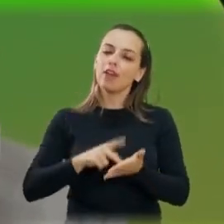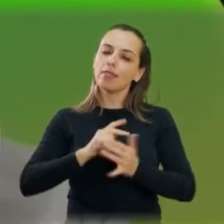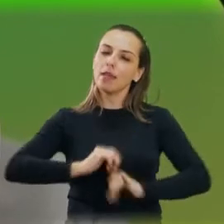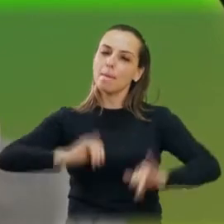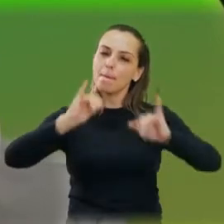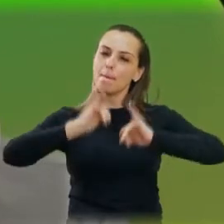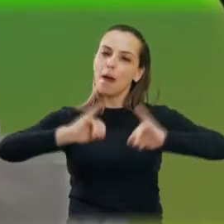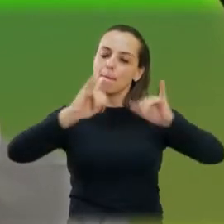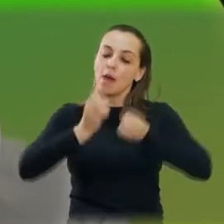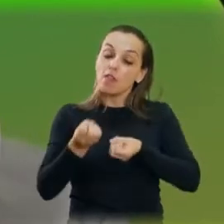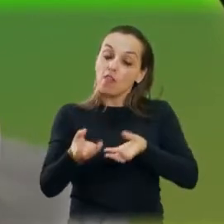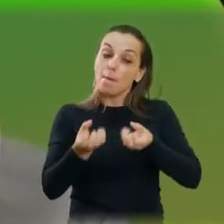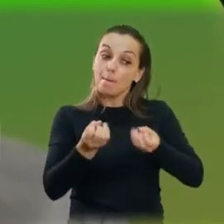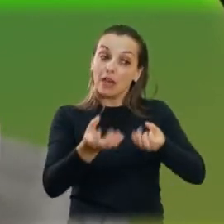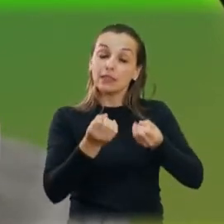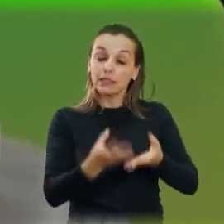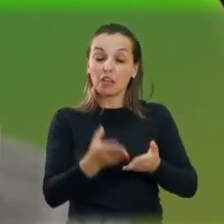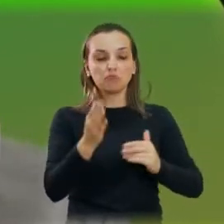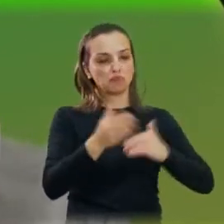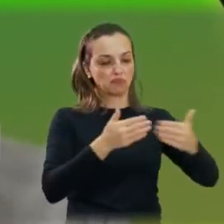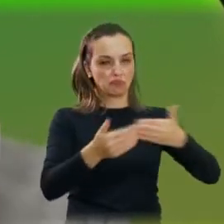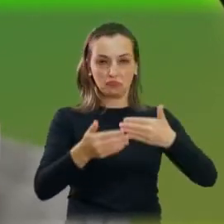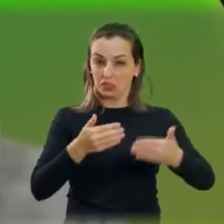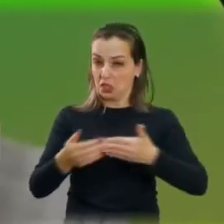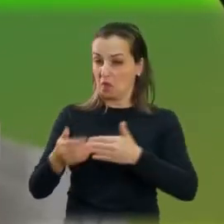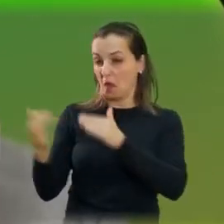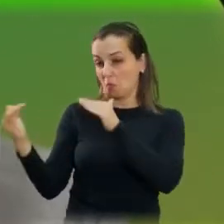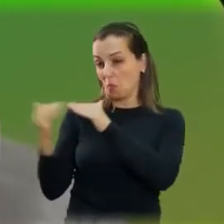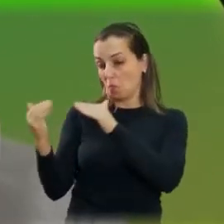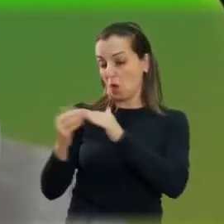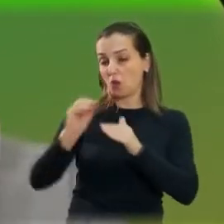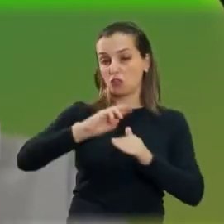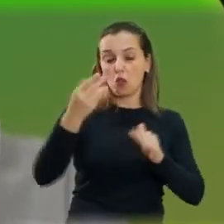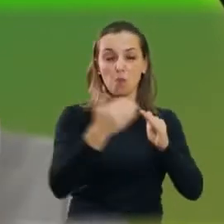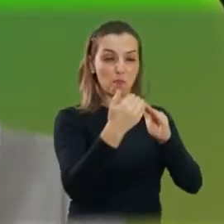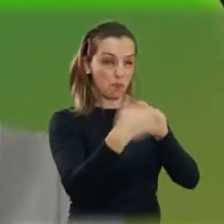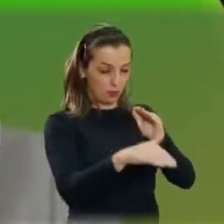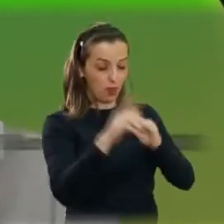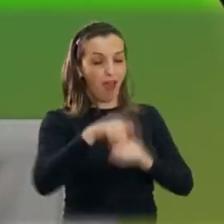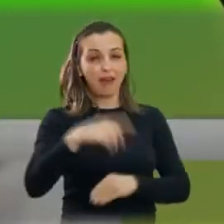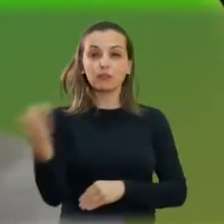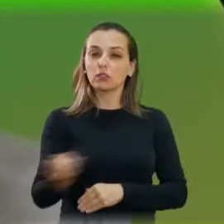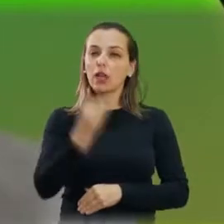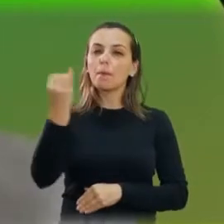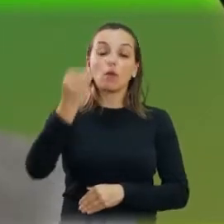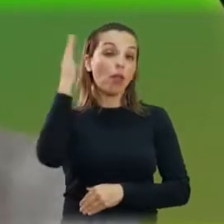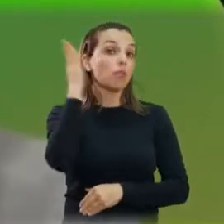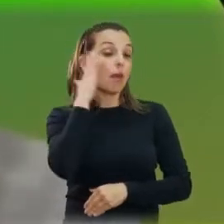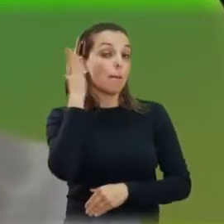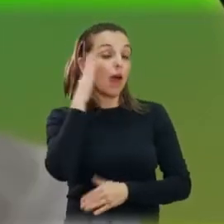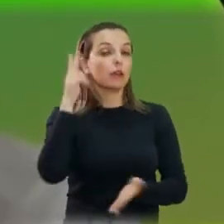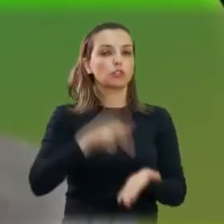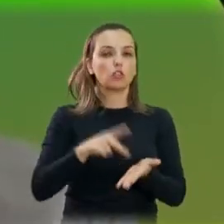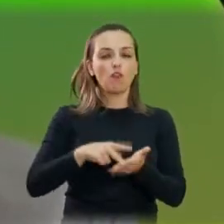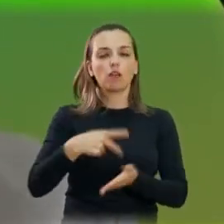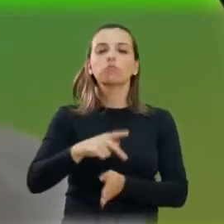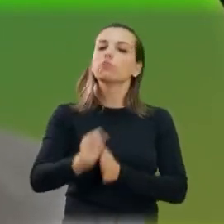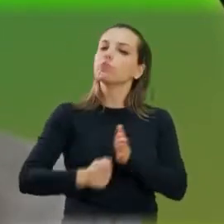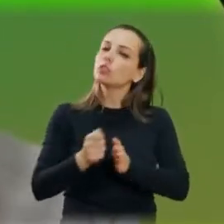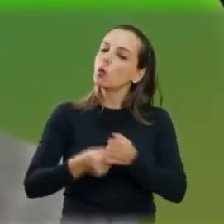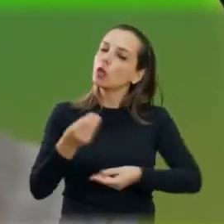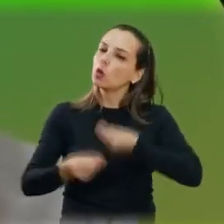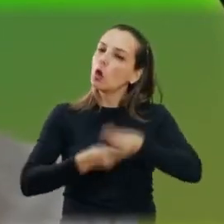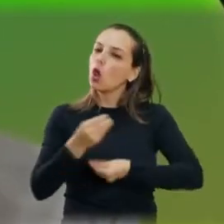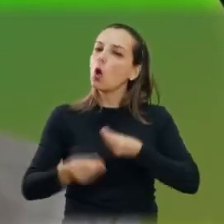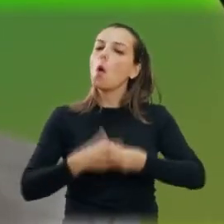informações que ela nos trouxe, né, independente quem concorda ou não, foi muito importante sabermos esses números da nossa cidade para